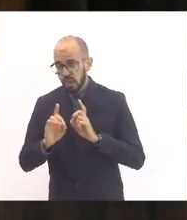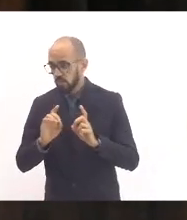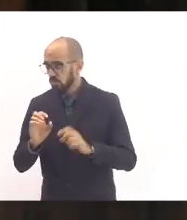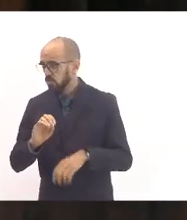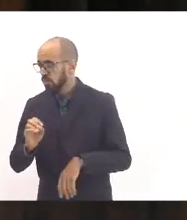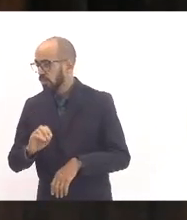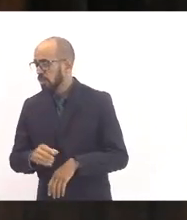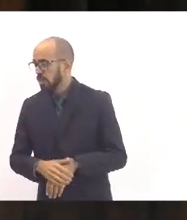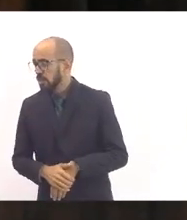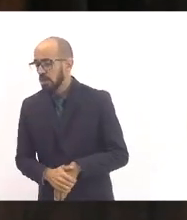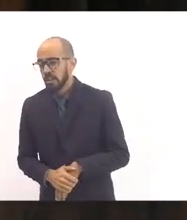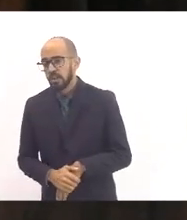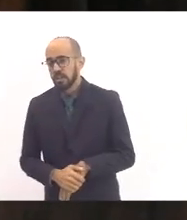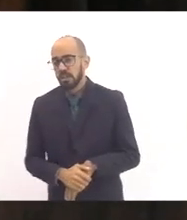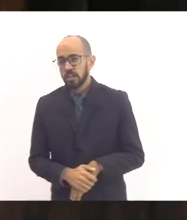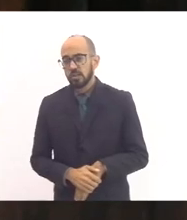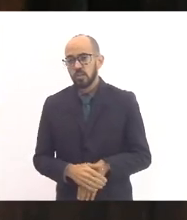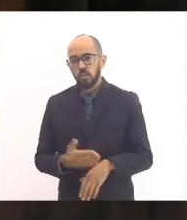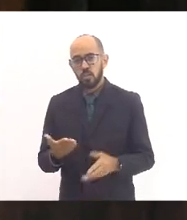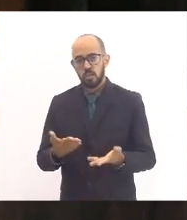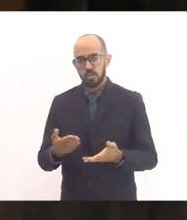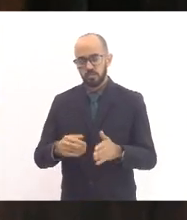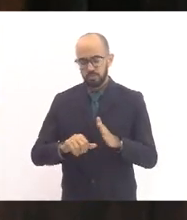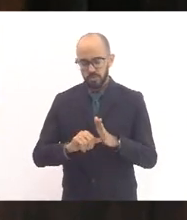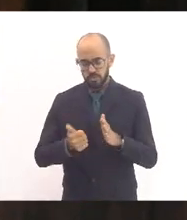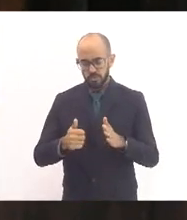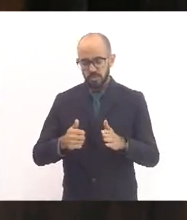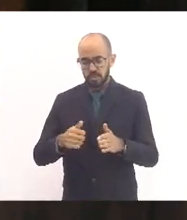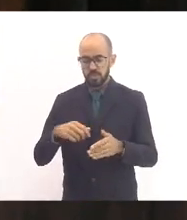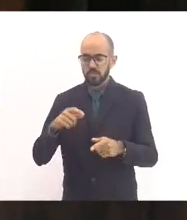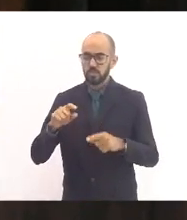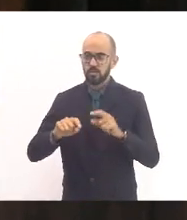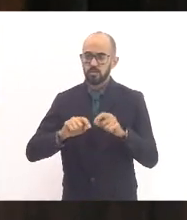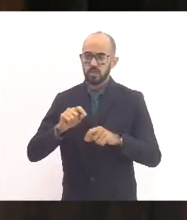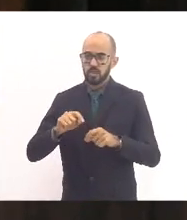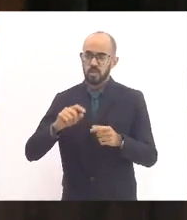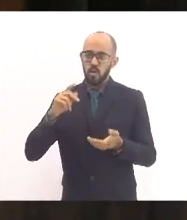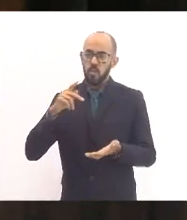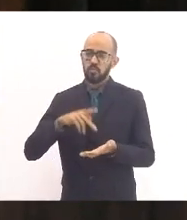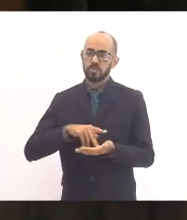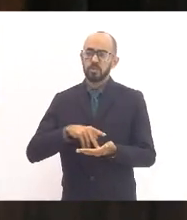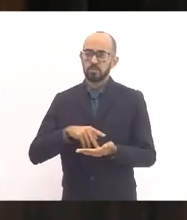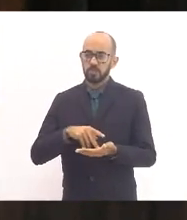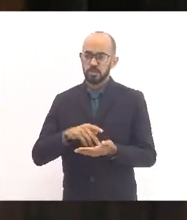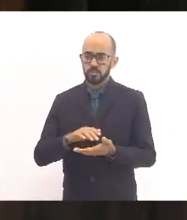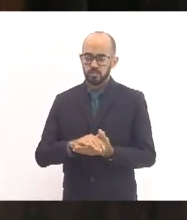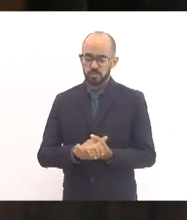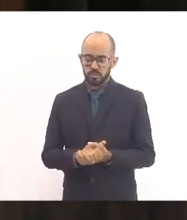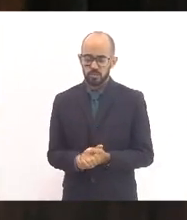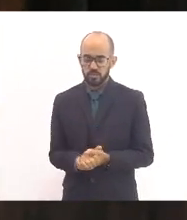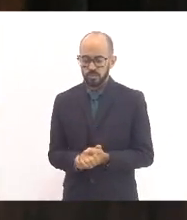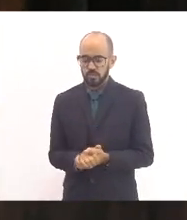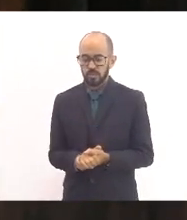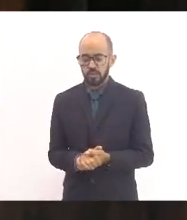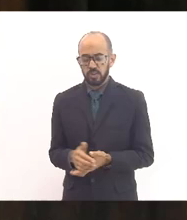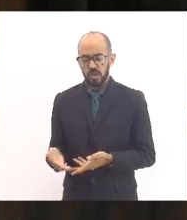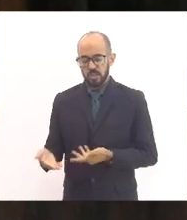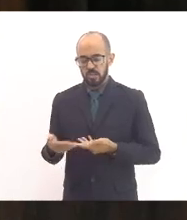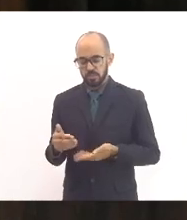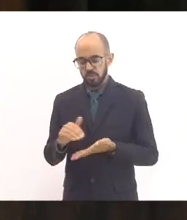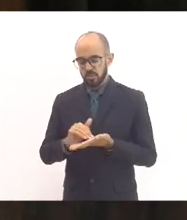primeira vez que oficialmente oficialmente Porque nós já estamos recebendo nos nossos gabinetes das representações